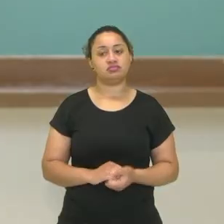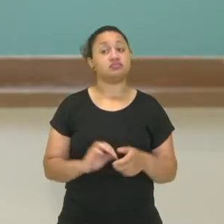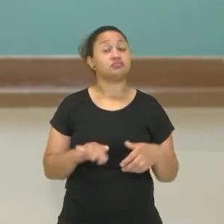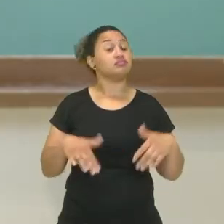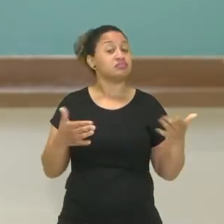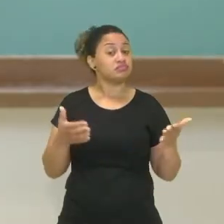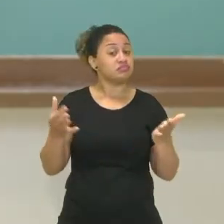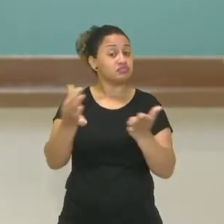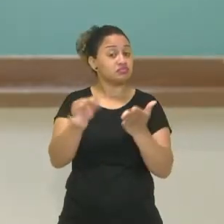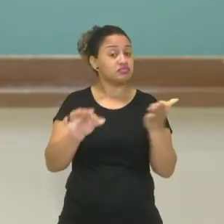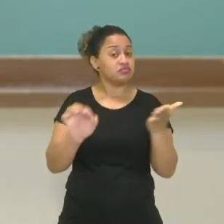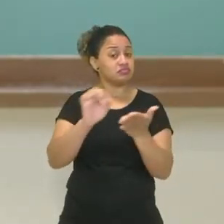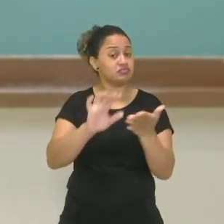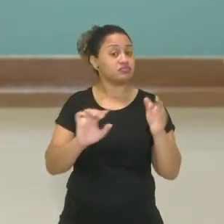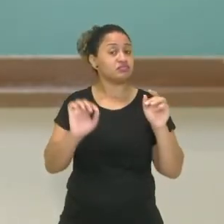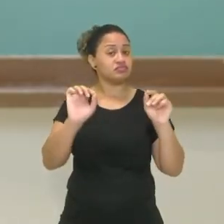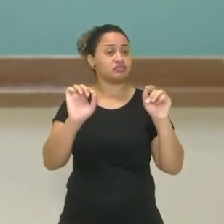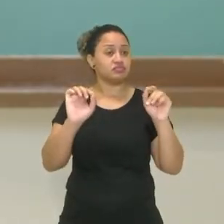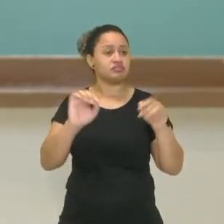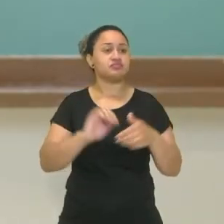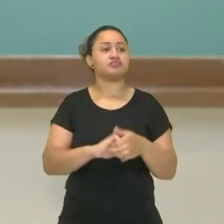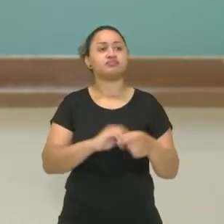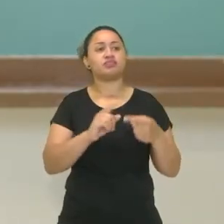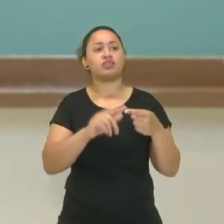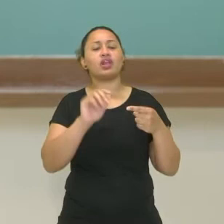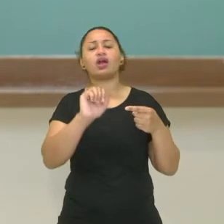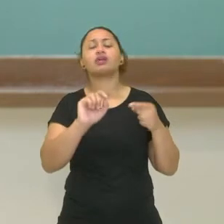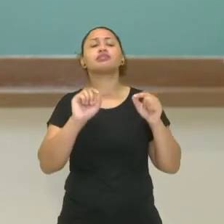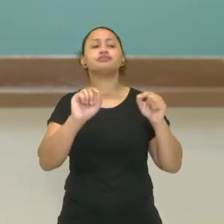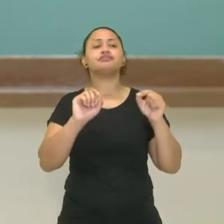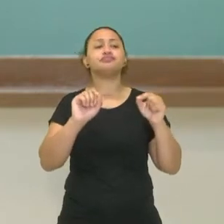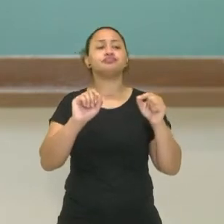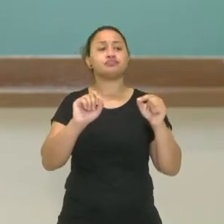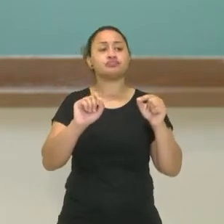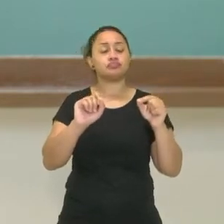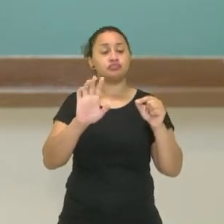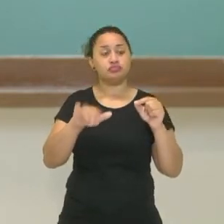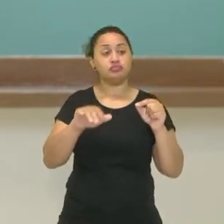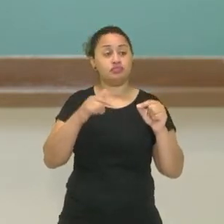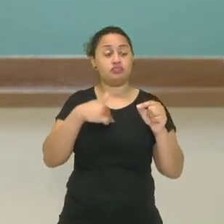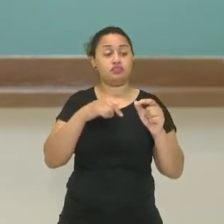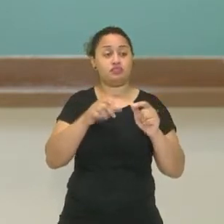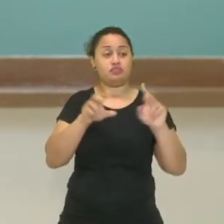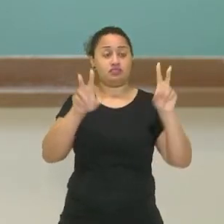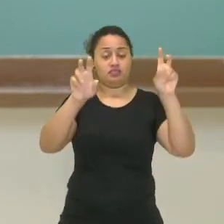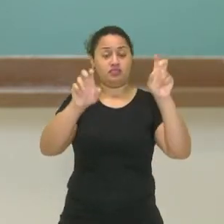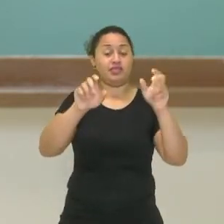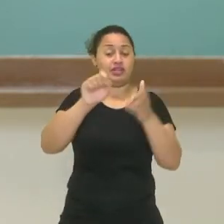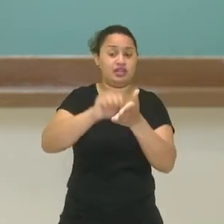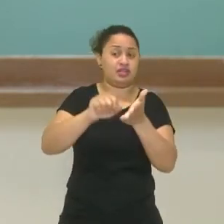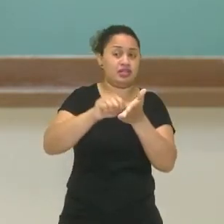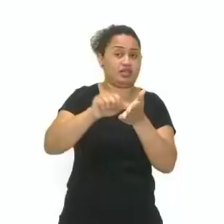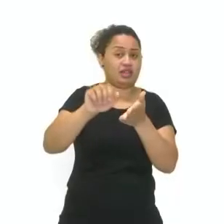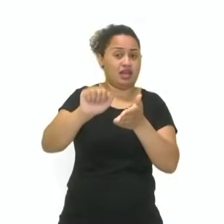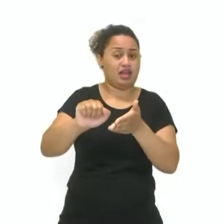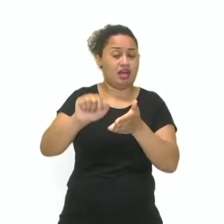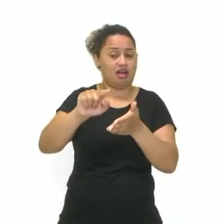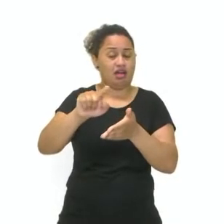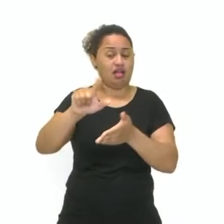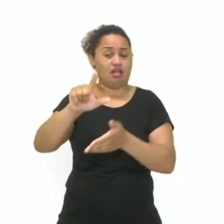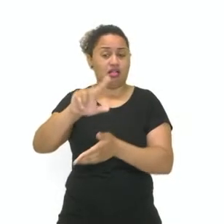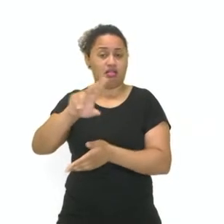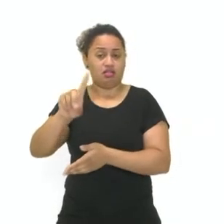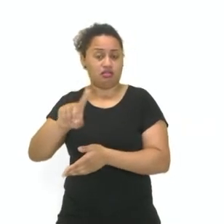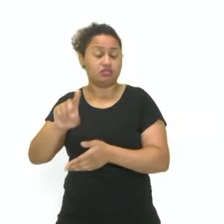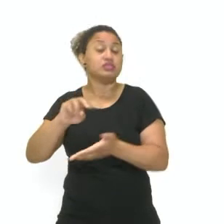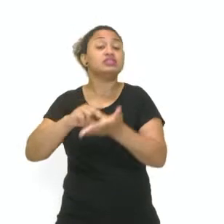Gabaritando contigo, então, na alternativa A, o sentido de cita, né? Então, a expressão escrita à luz faz referência ao